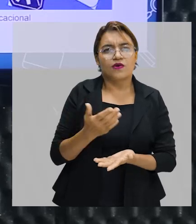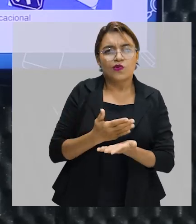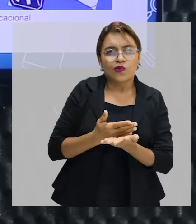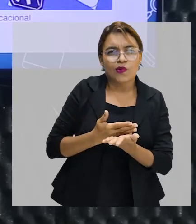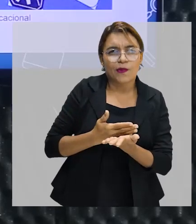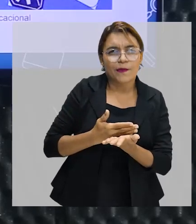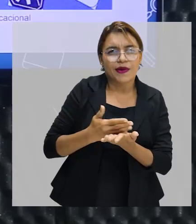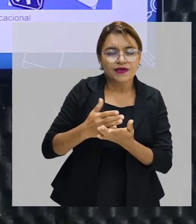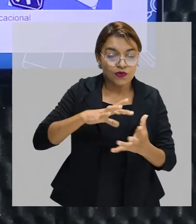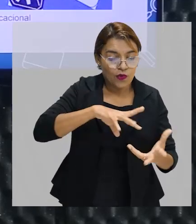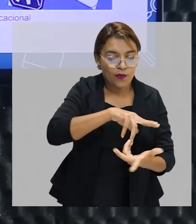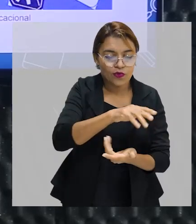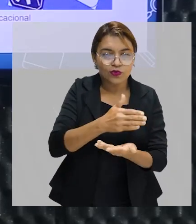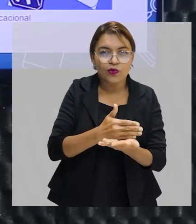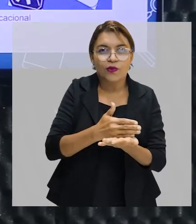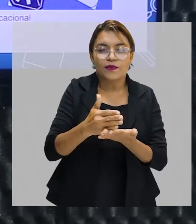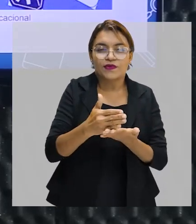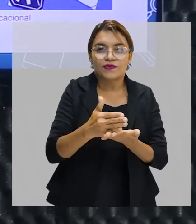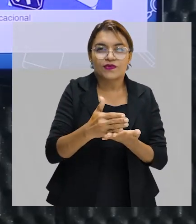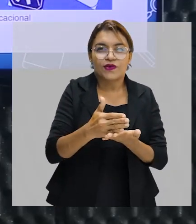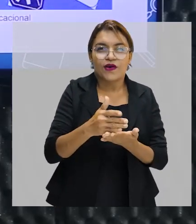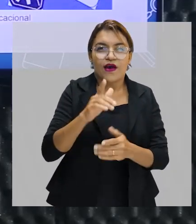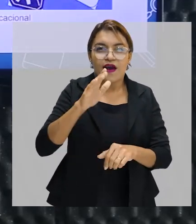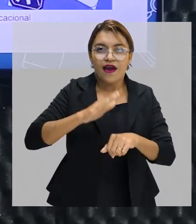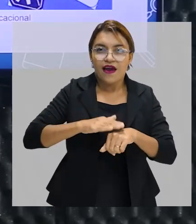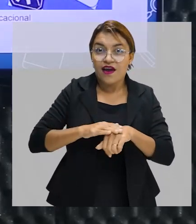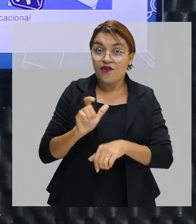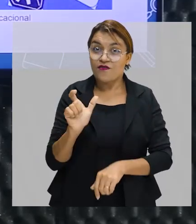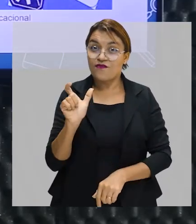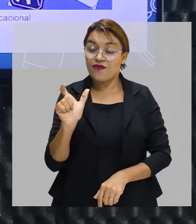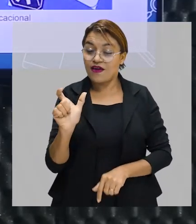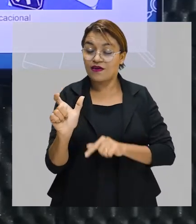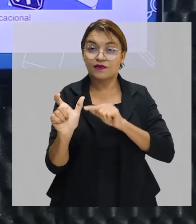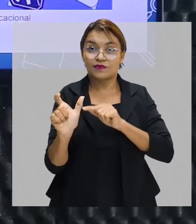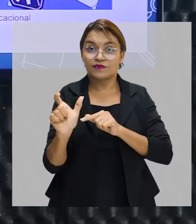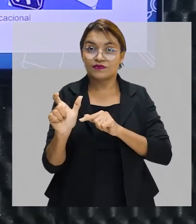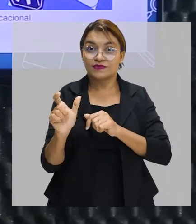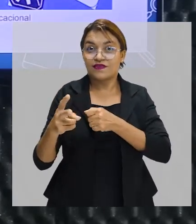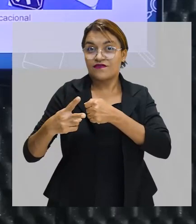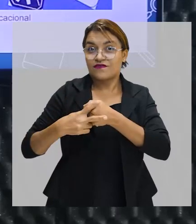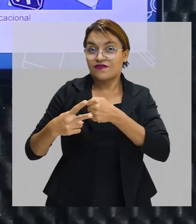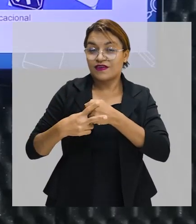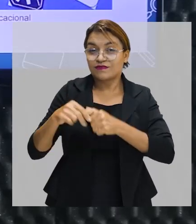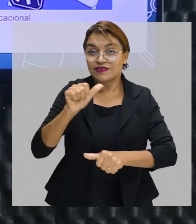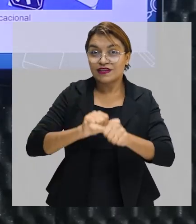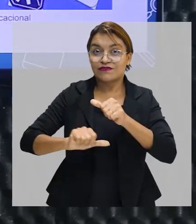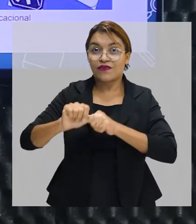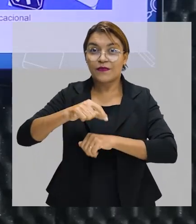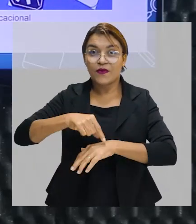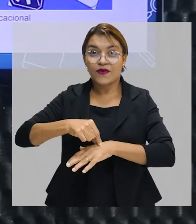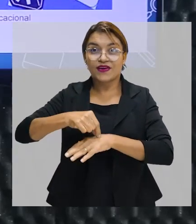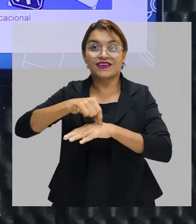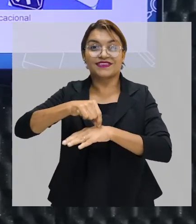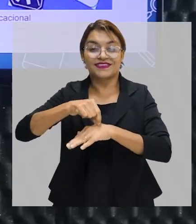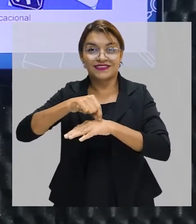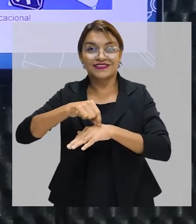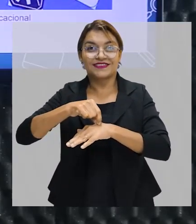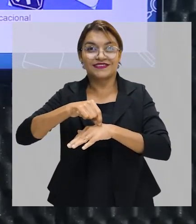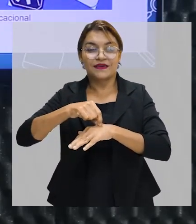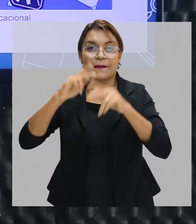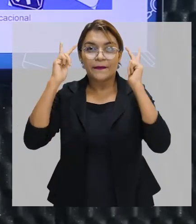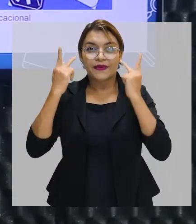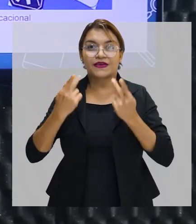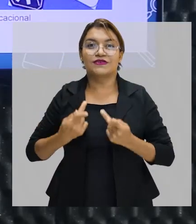No princípio era o verbo, no princípio era a palavra, e a palavra se fez carne, se transformou em gente